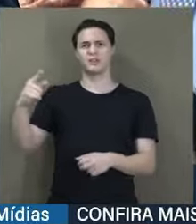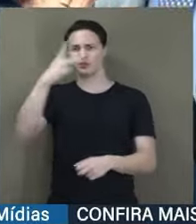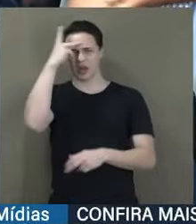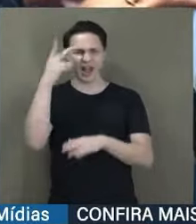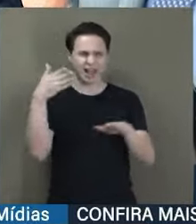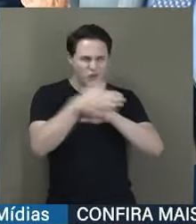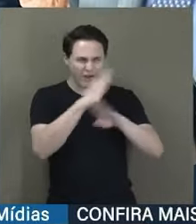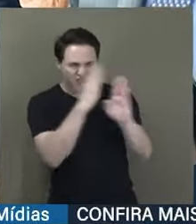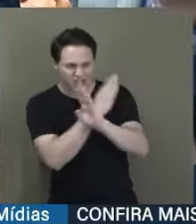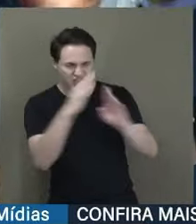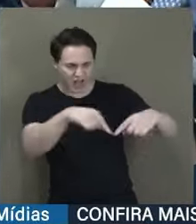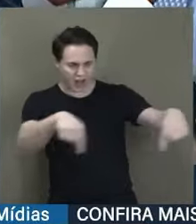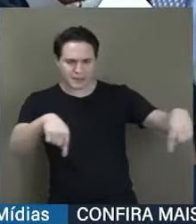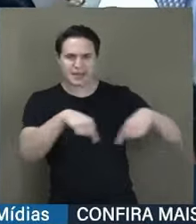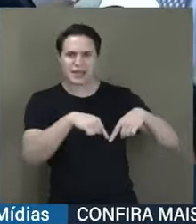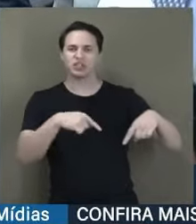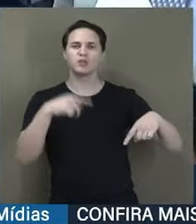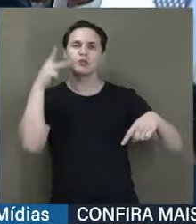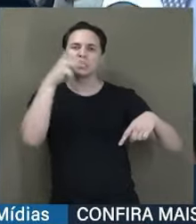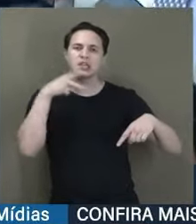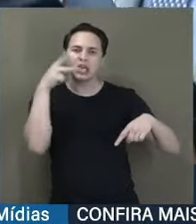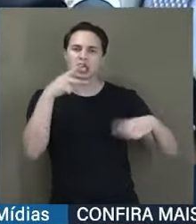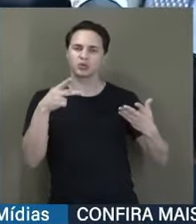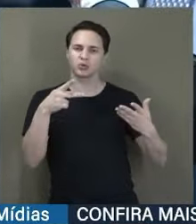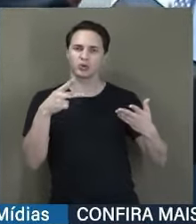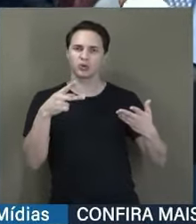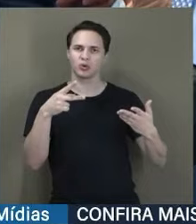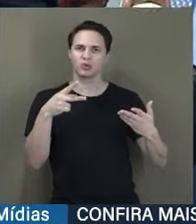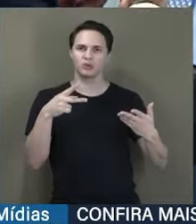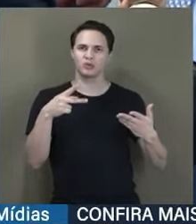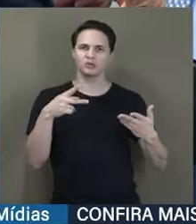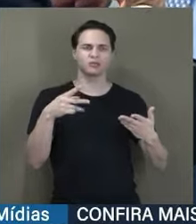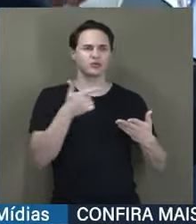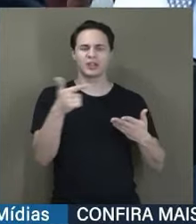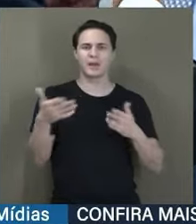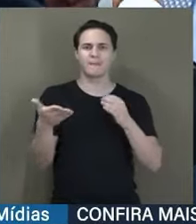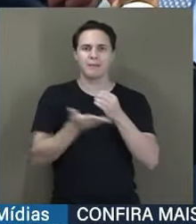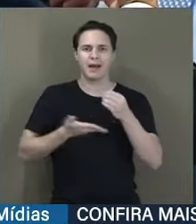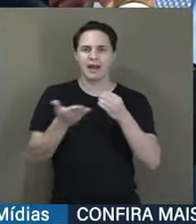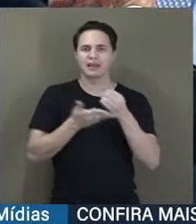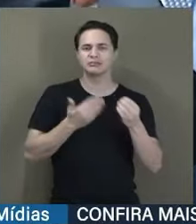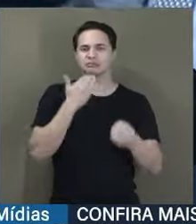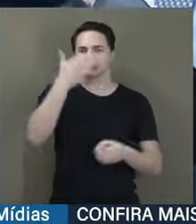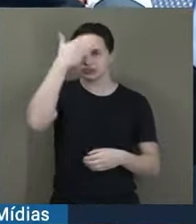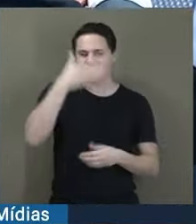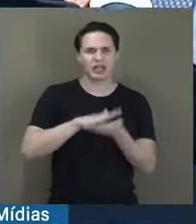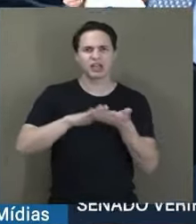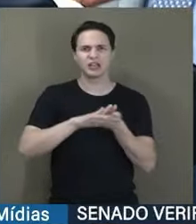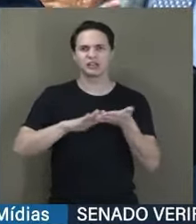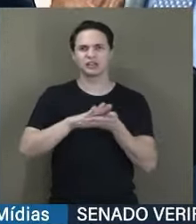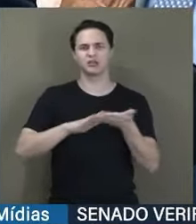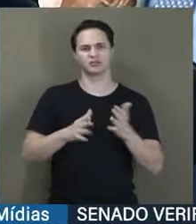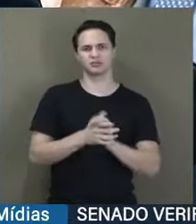invadidos, depois visto aí efetivamente que não tinha um embasamento, chamando de